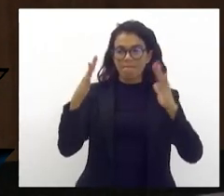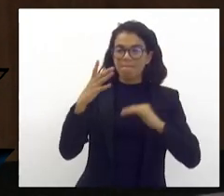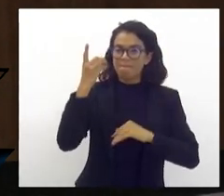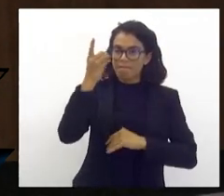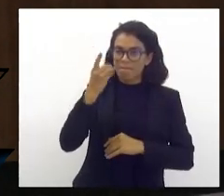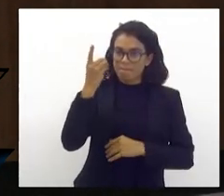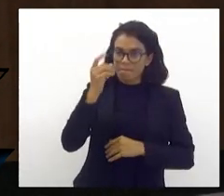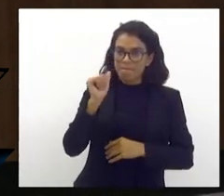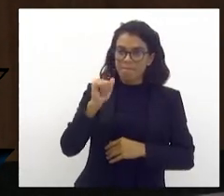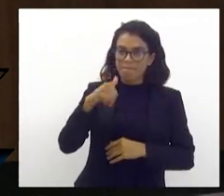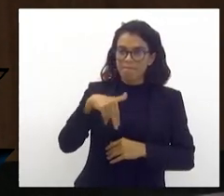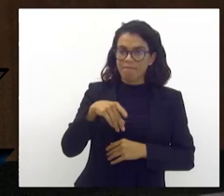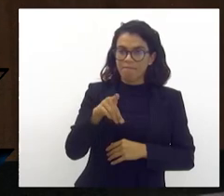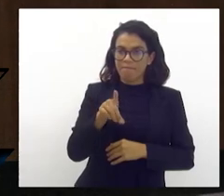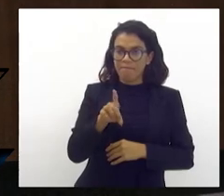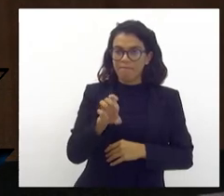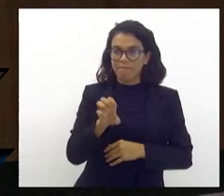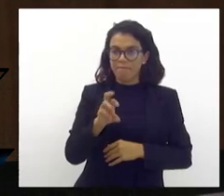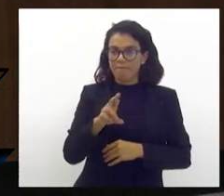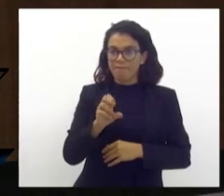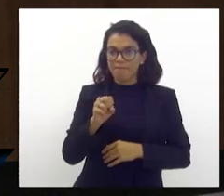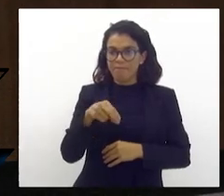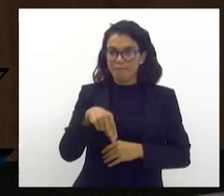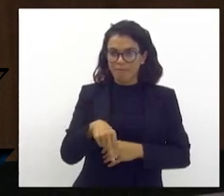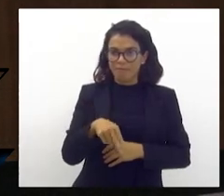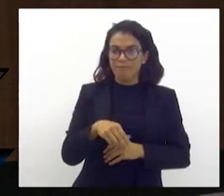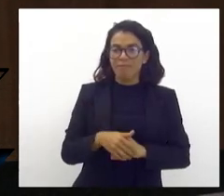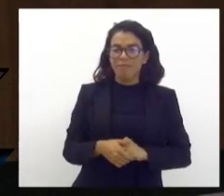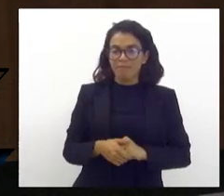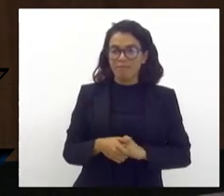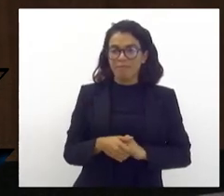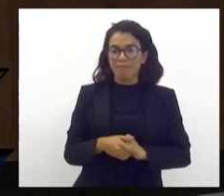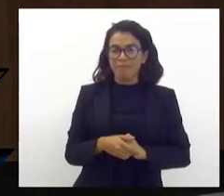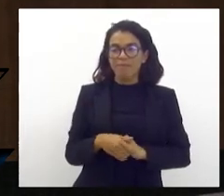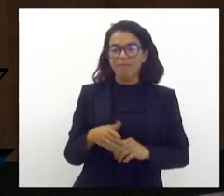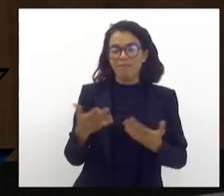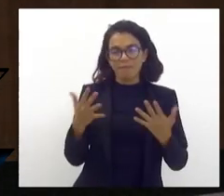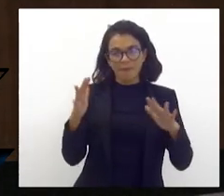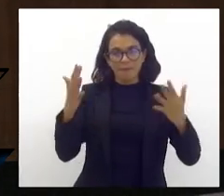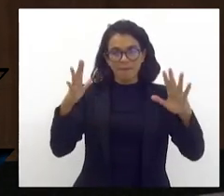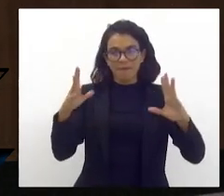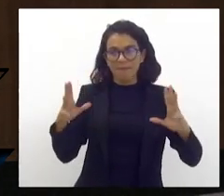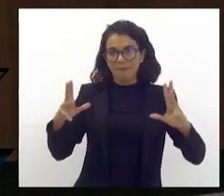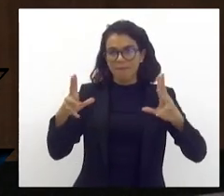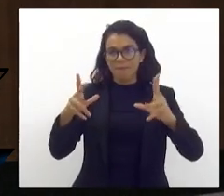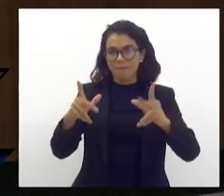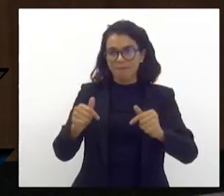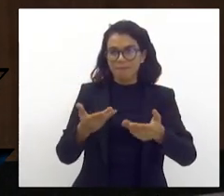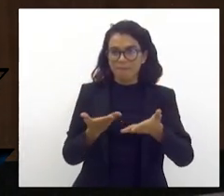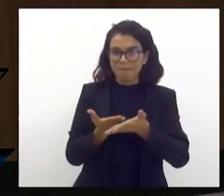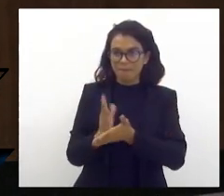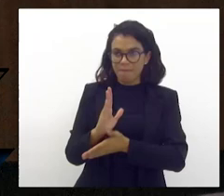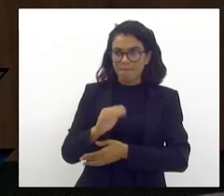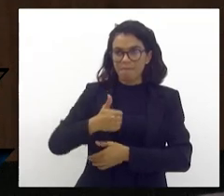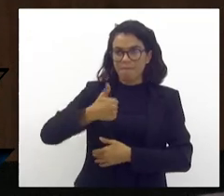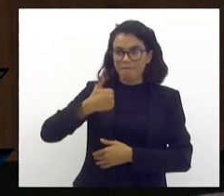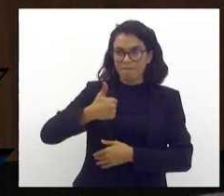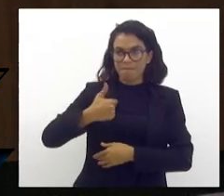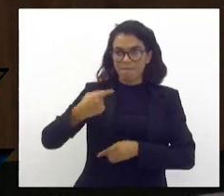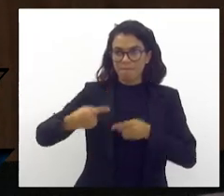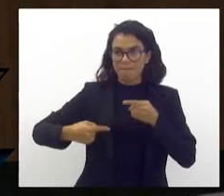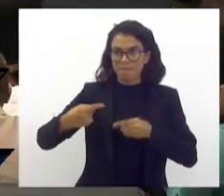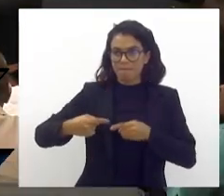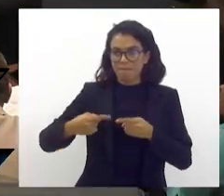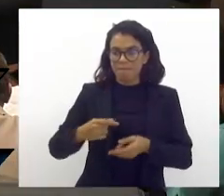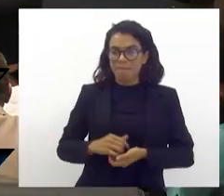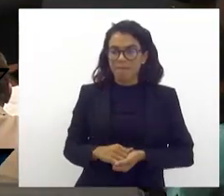deputados Anderson Moraes e Marcelo Dino, e parabenizar a todos pela aprovação em primeira discussão.